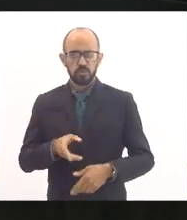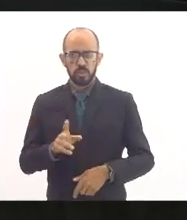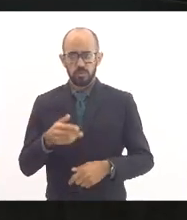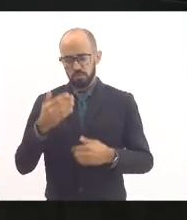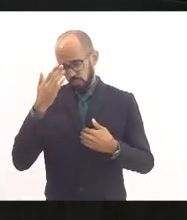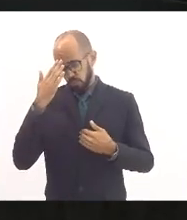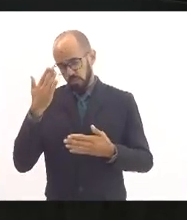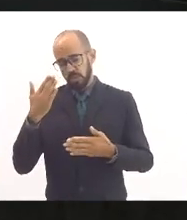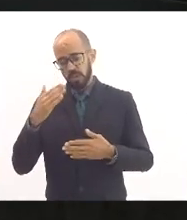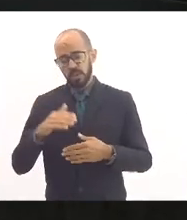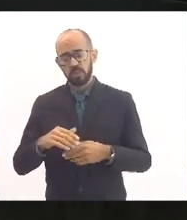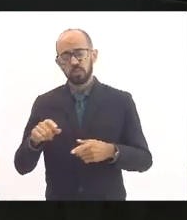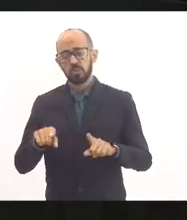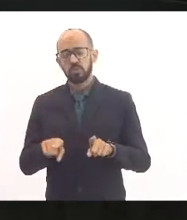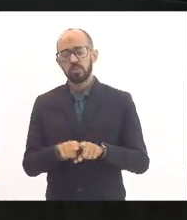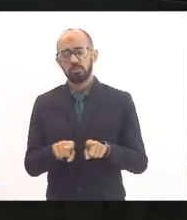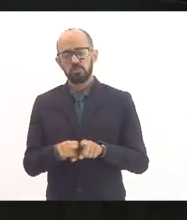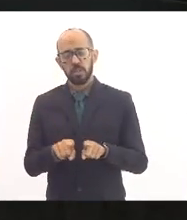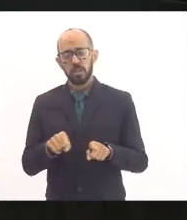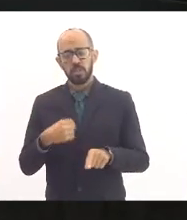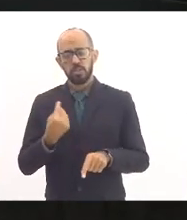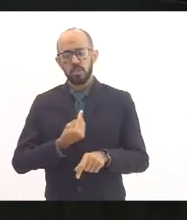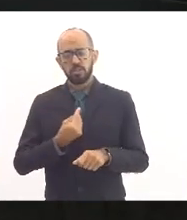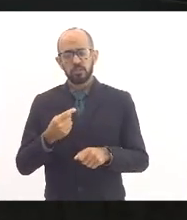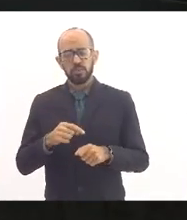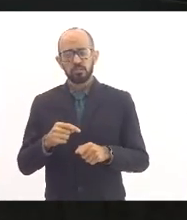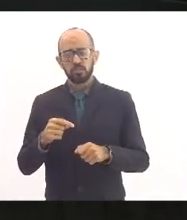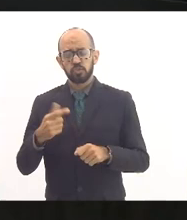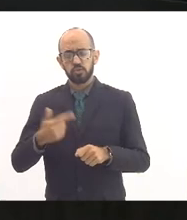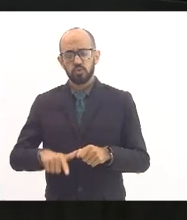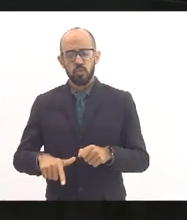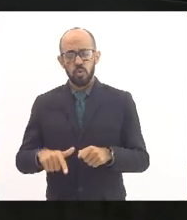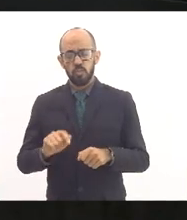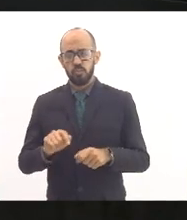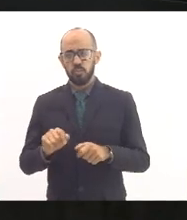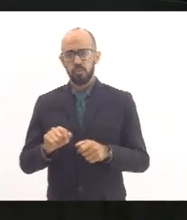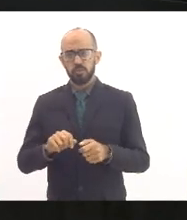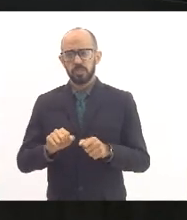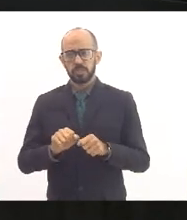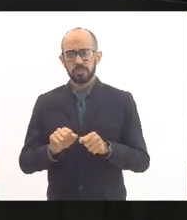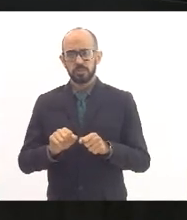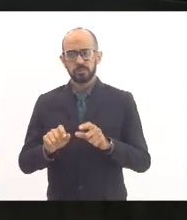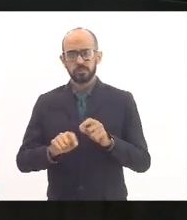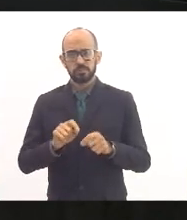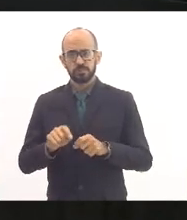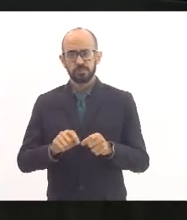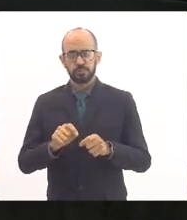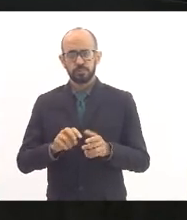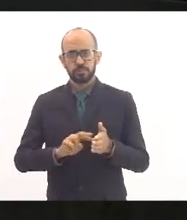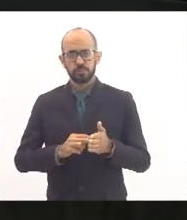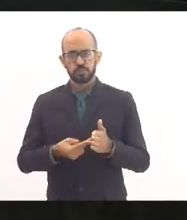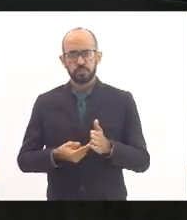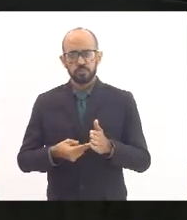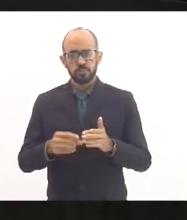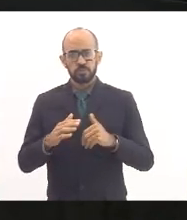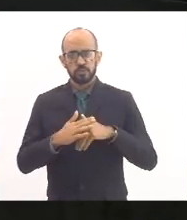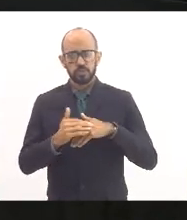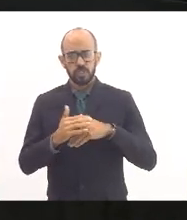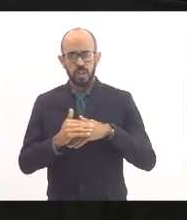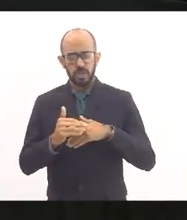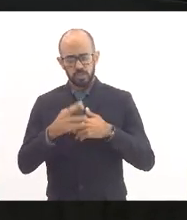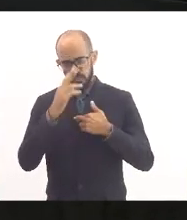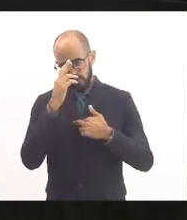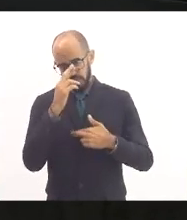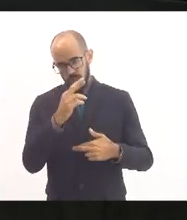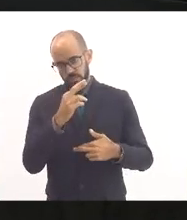muito obrigado e nós vamos mais uma vez traduzir esse carinho esse respeito de